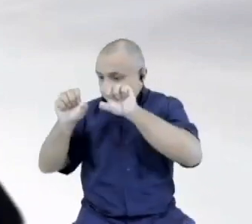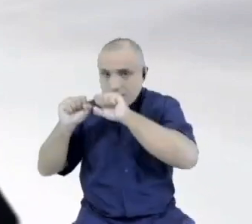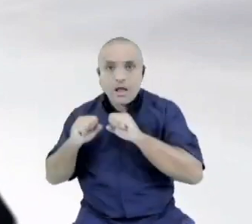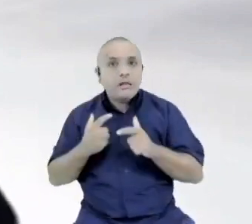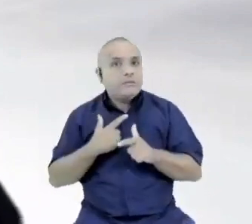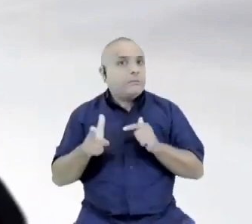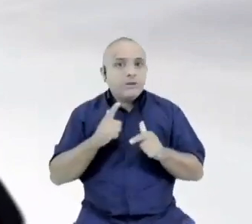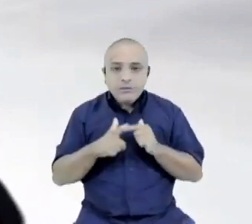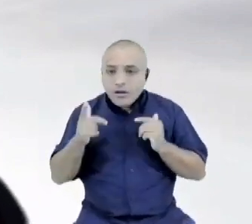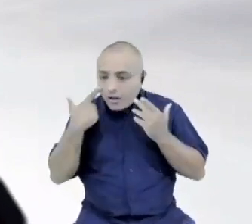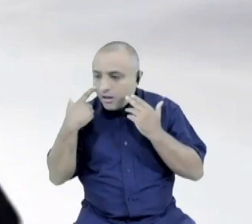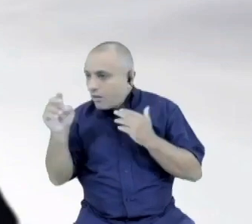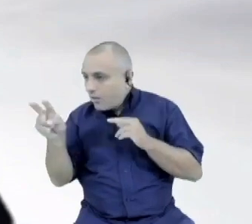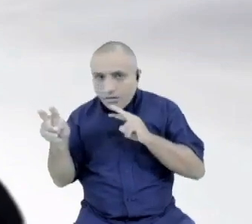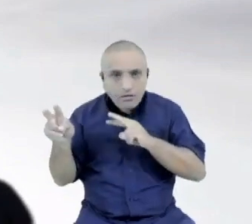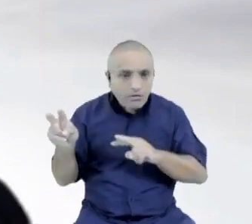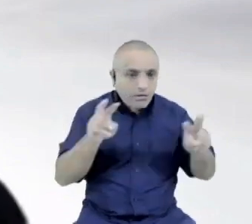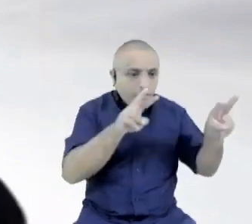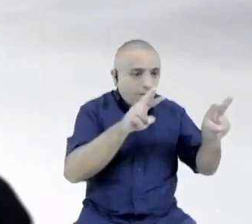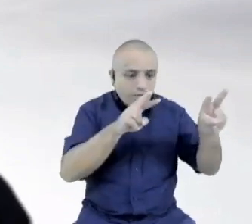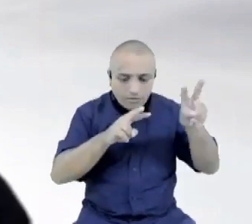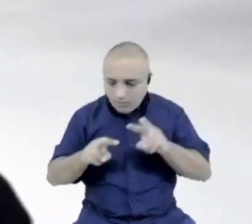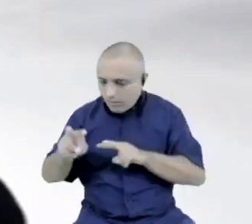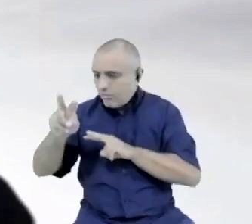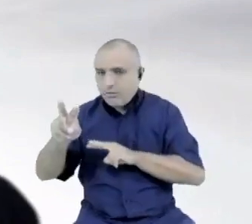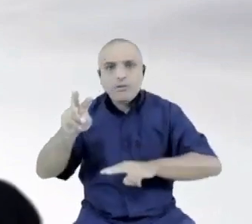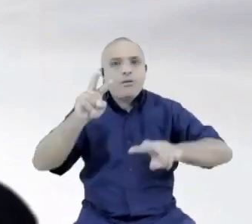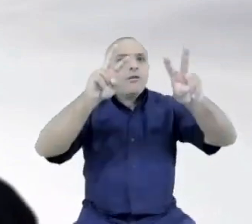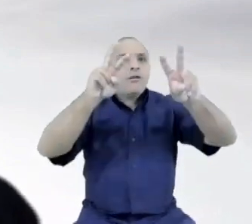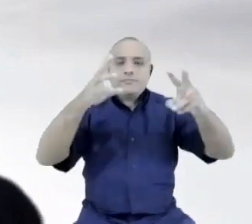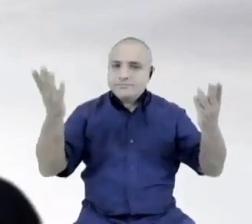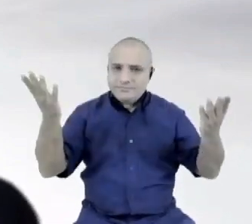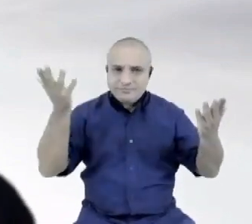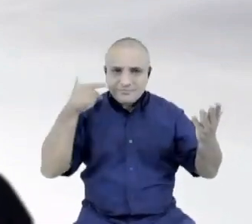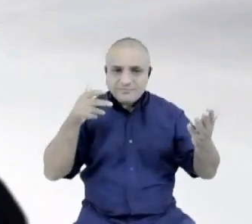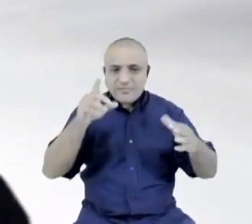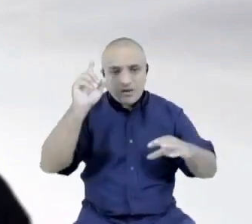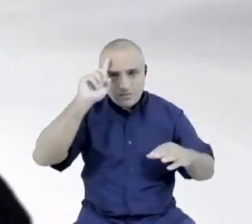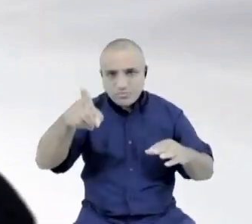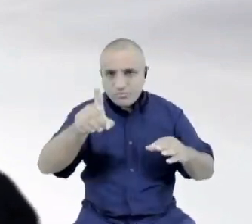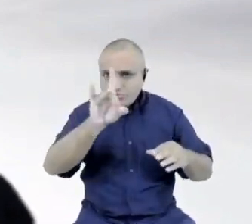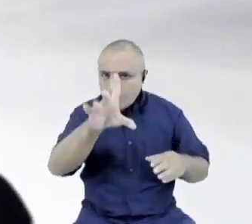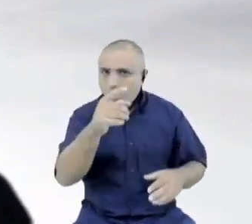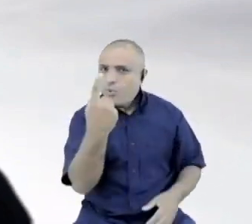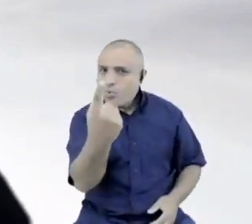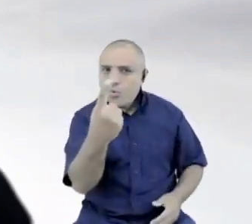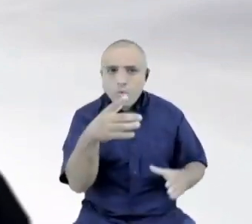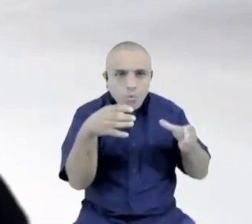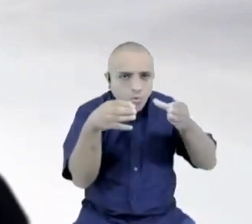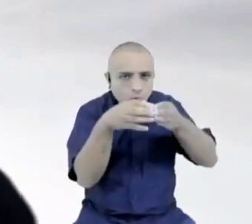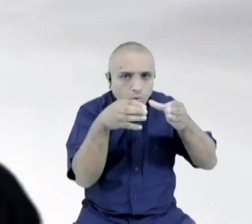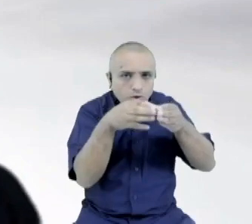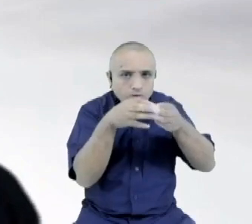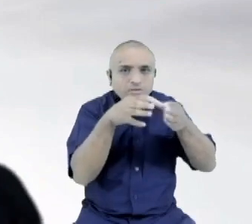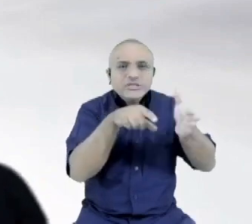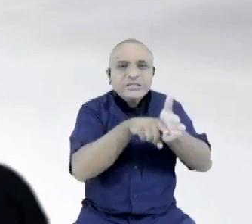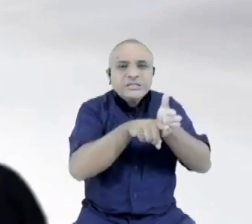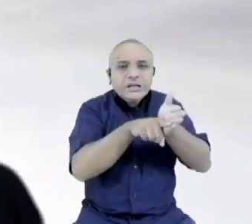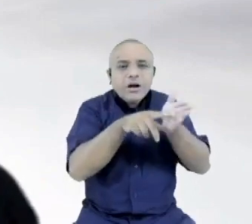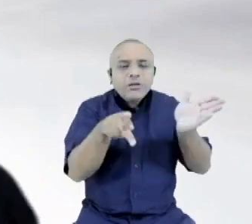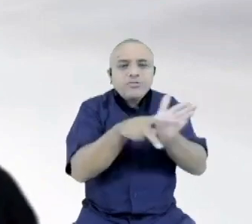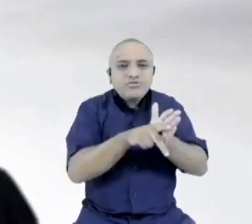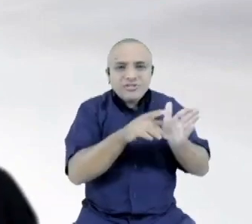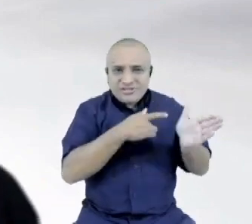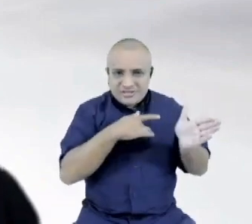O radiologista ele tinha que ficar migrando de sistema em sistema, ou então ficar designado apenas para um pacotinho de exames que estava